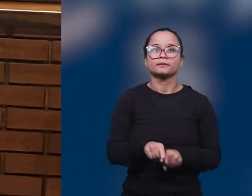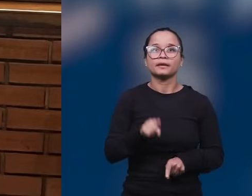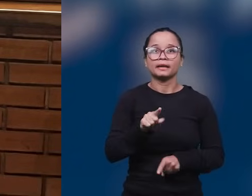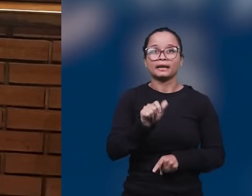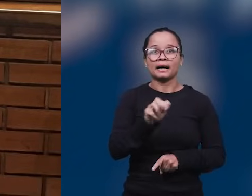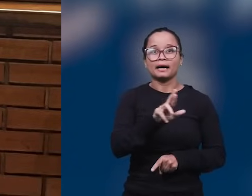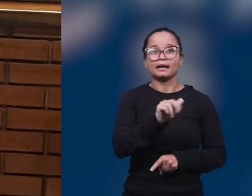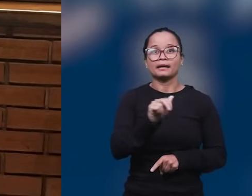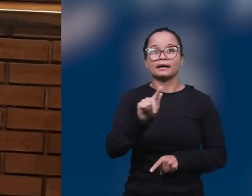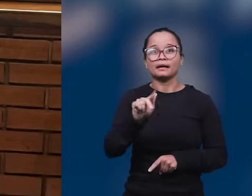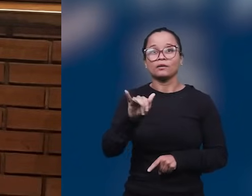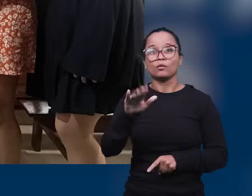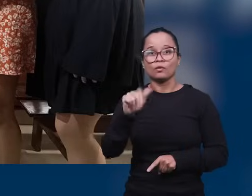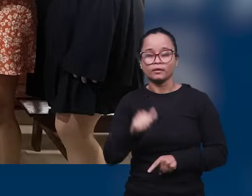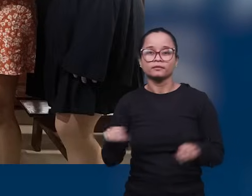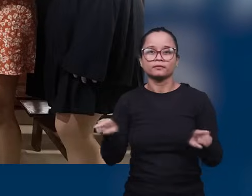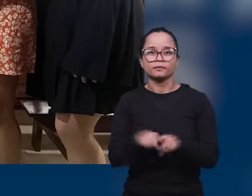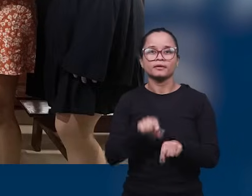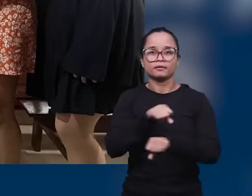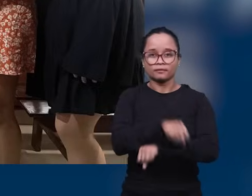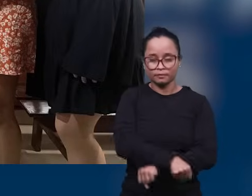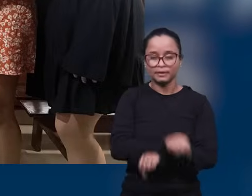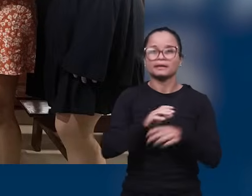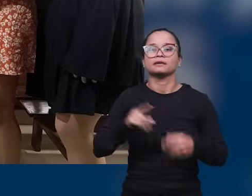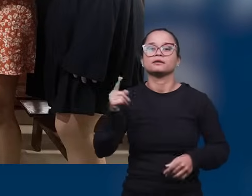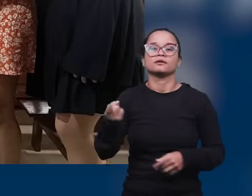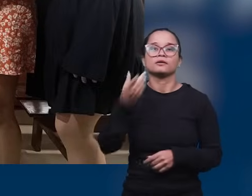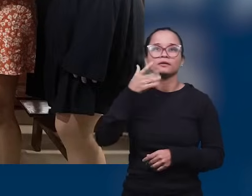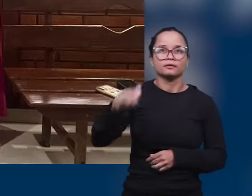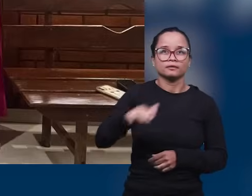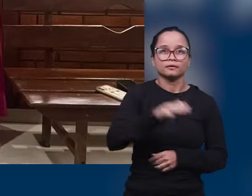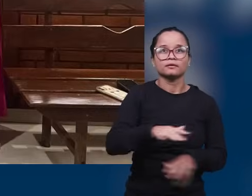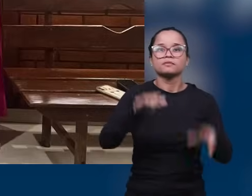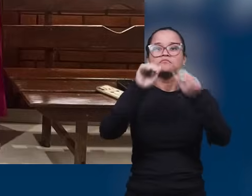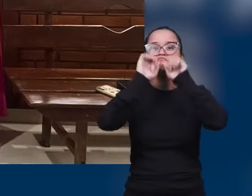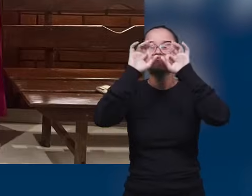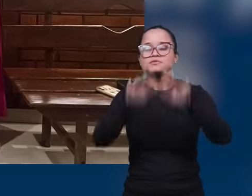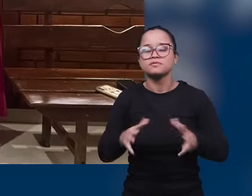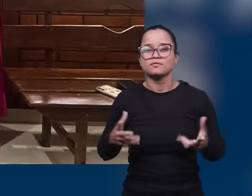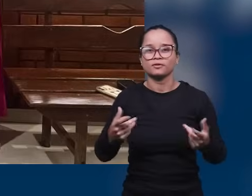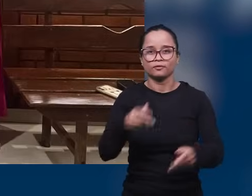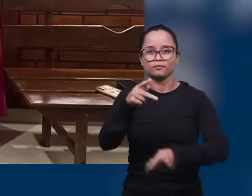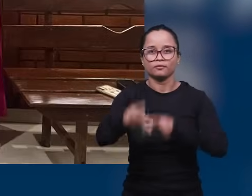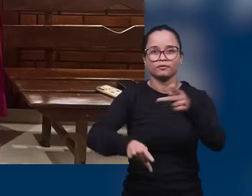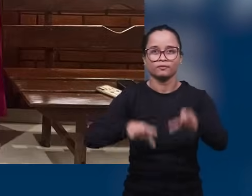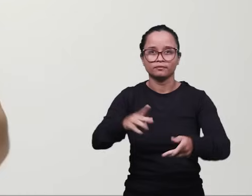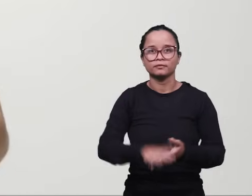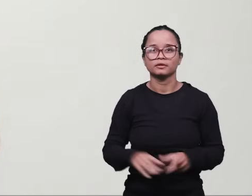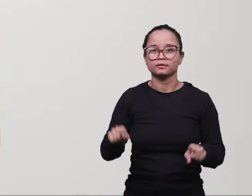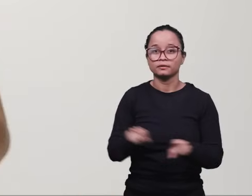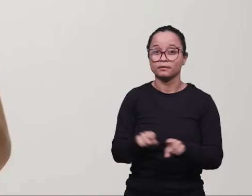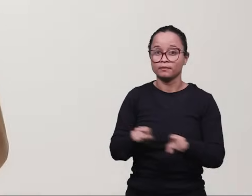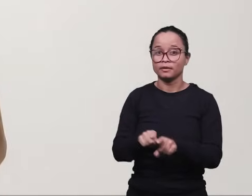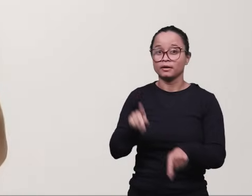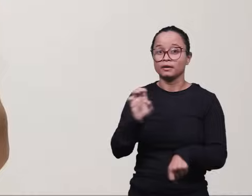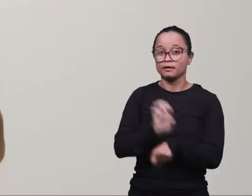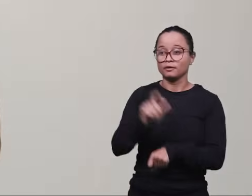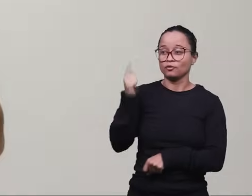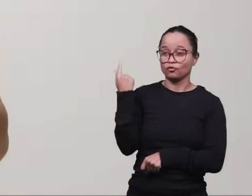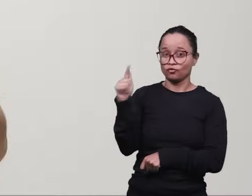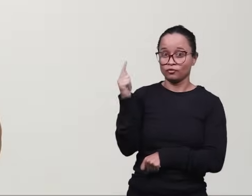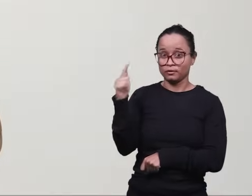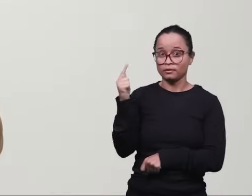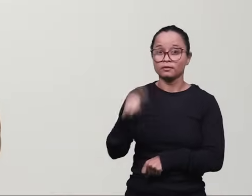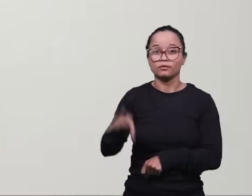Araguaia, foi realizado o Seminário de Cias. O Senhor concedeu uma bênção maravilhosa no meio do seu povo. Em Goiás, Goiânia,